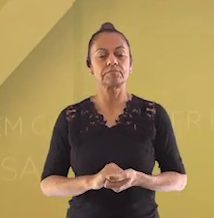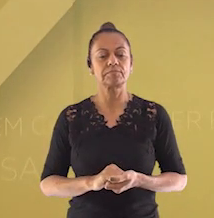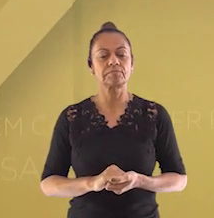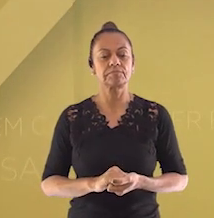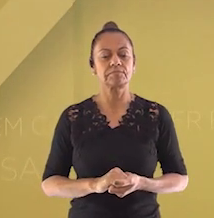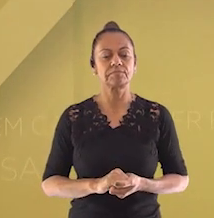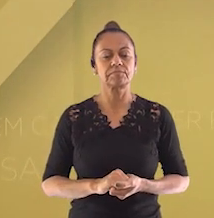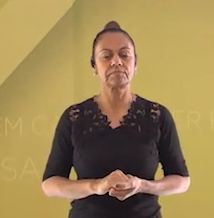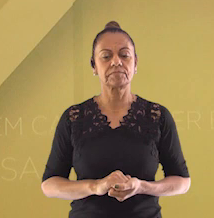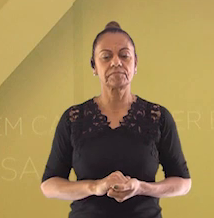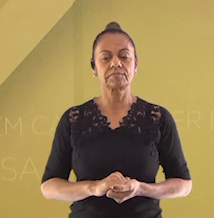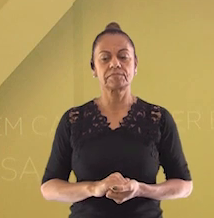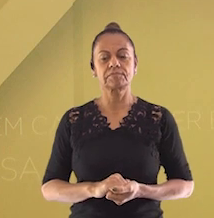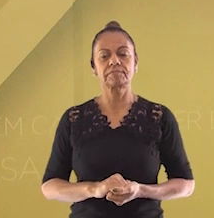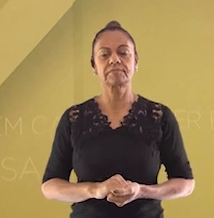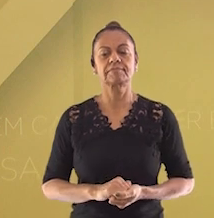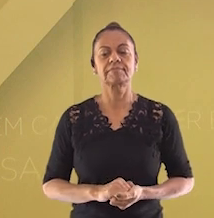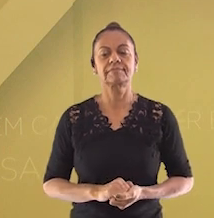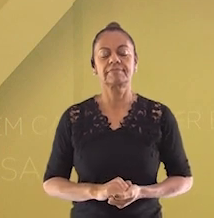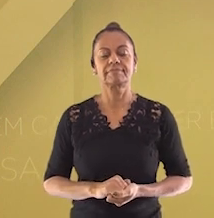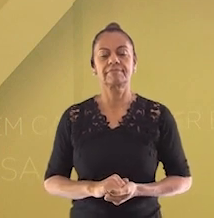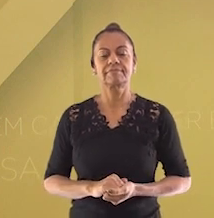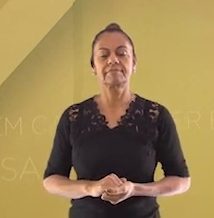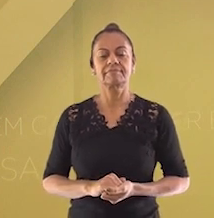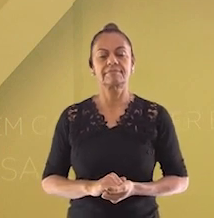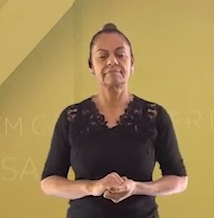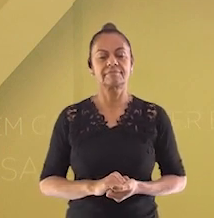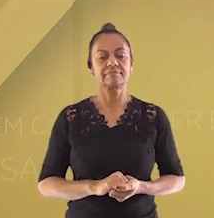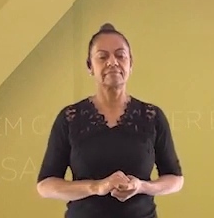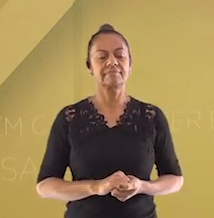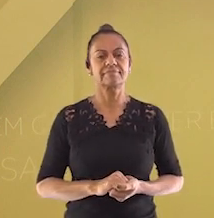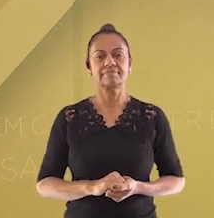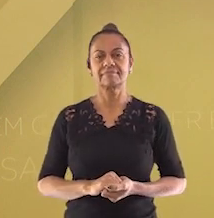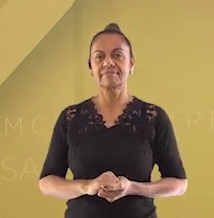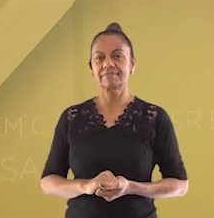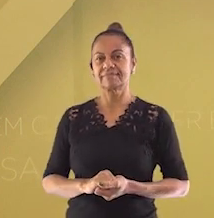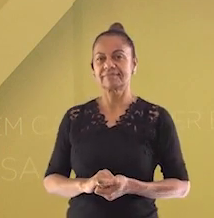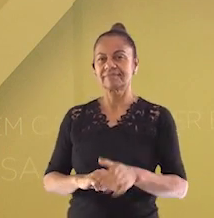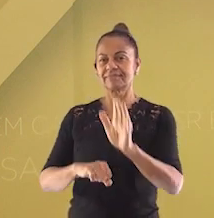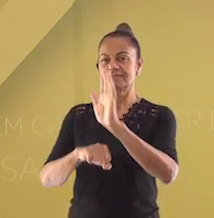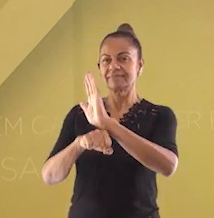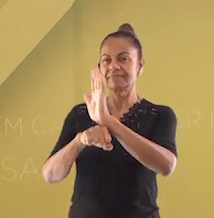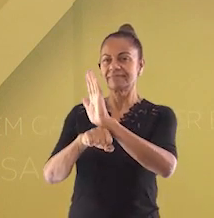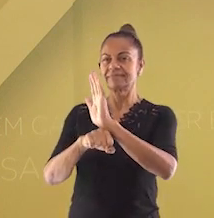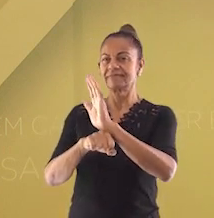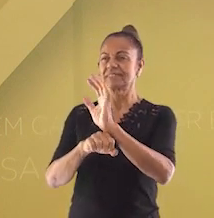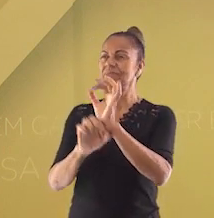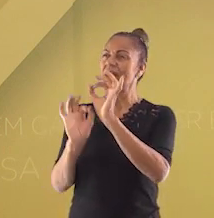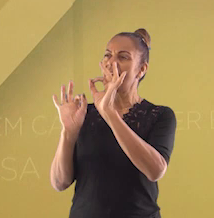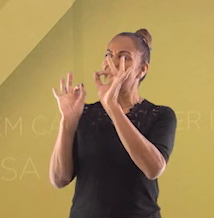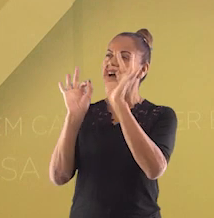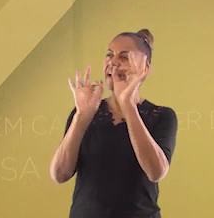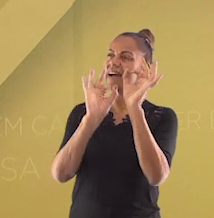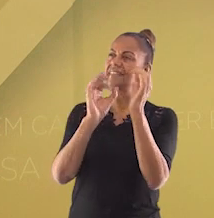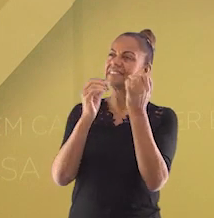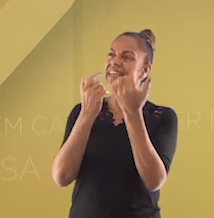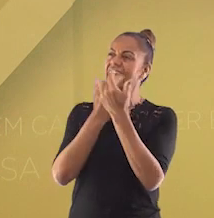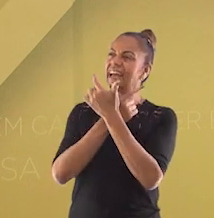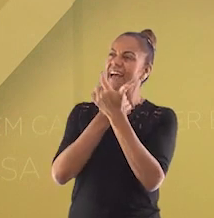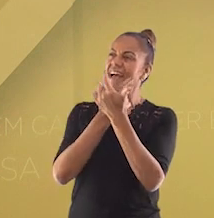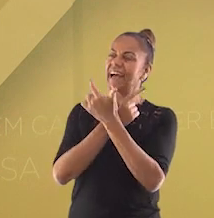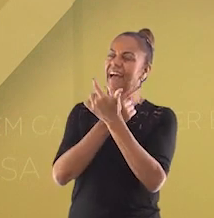dele lá o Whats Imóveis eles riem assistindo a filmes como colocamos isso no passado